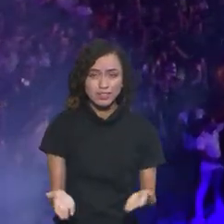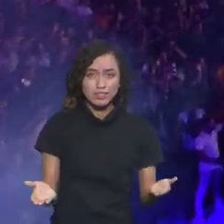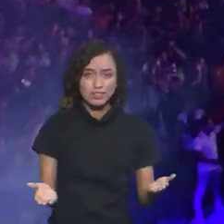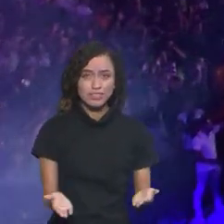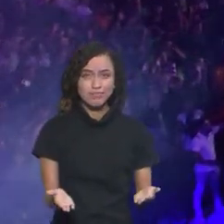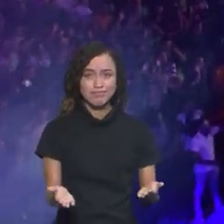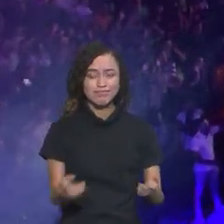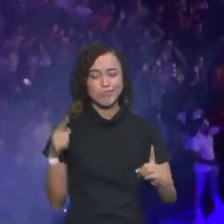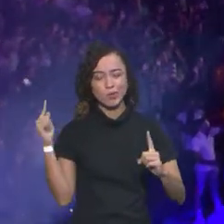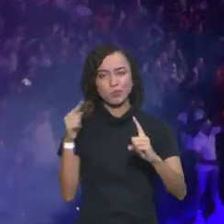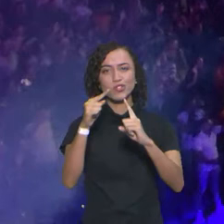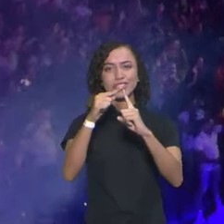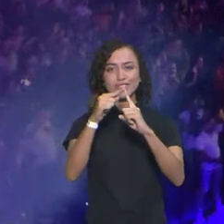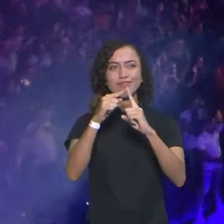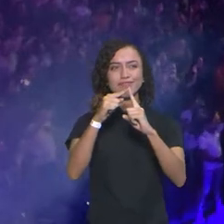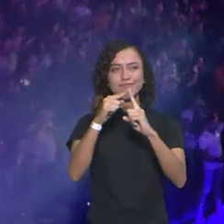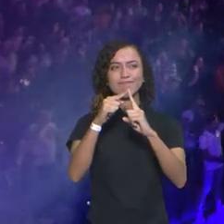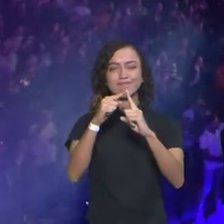propósito